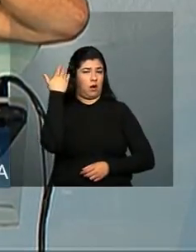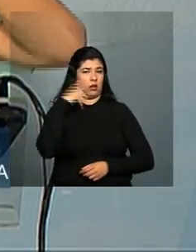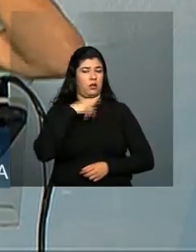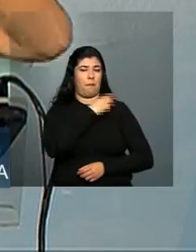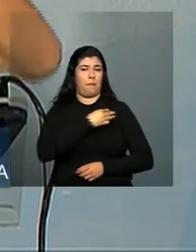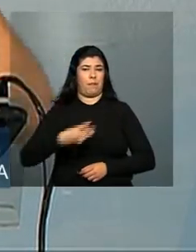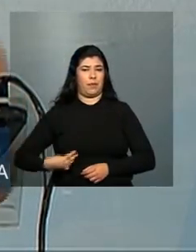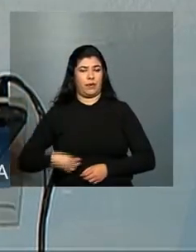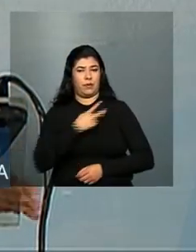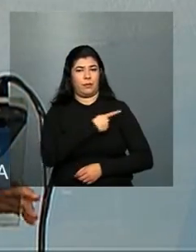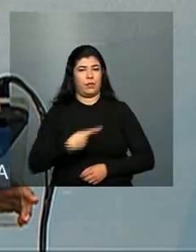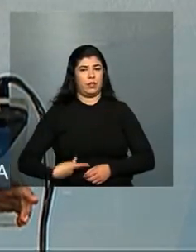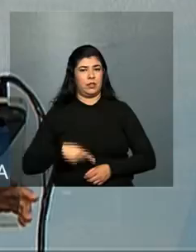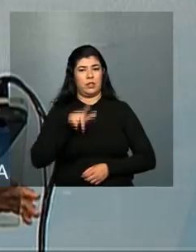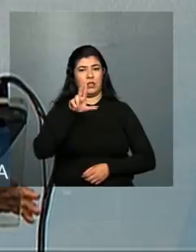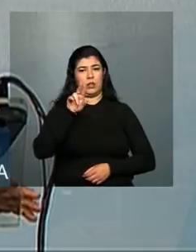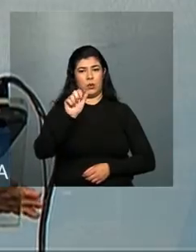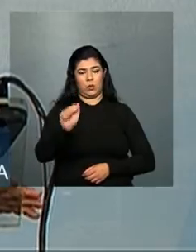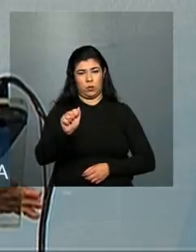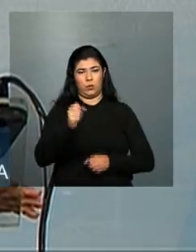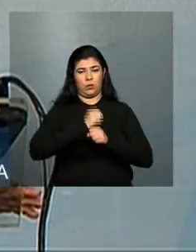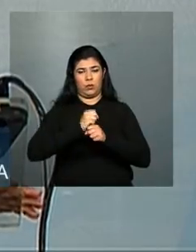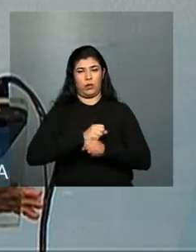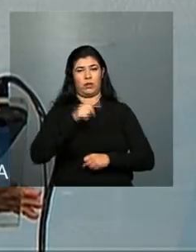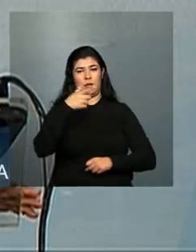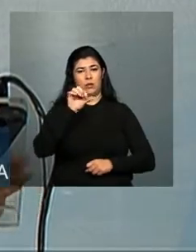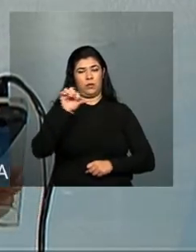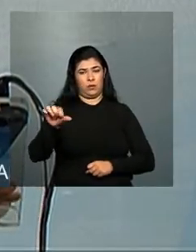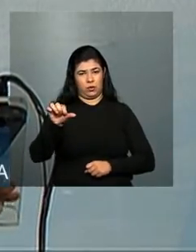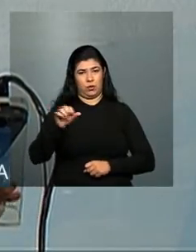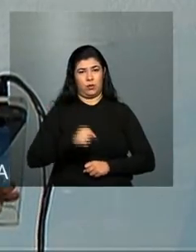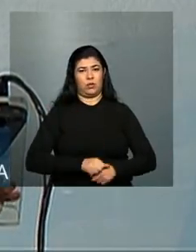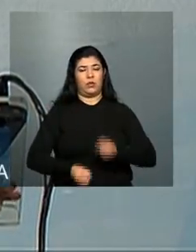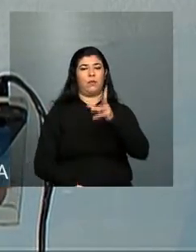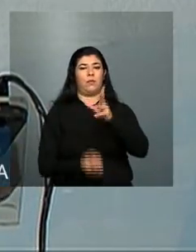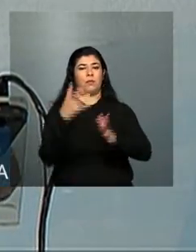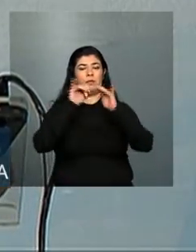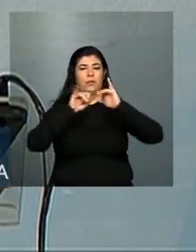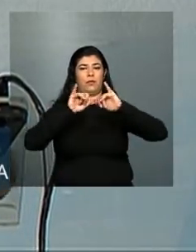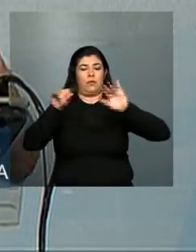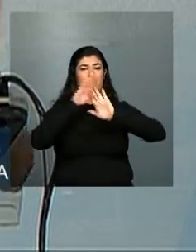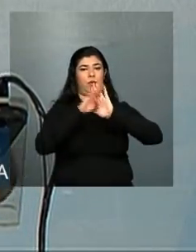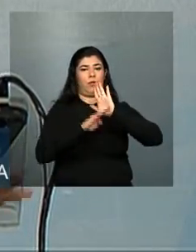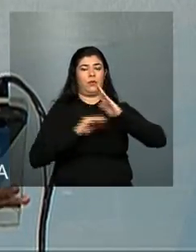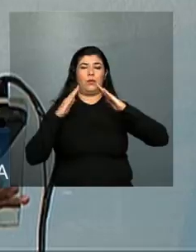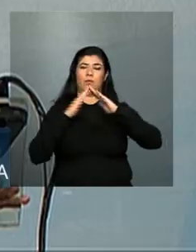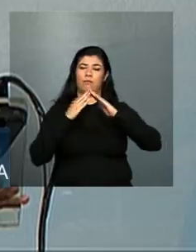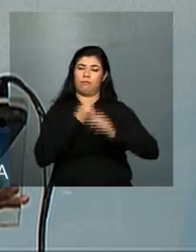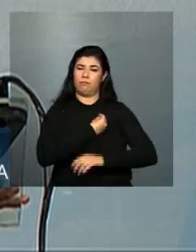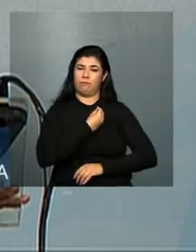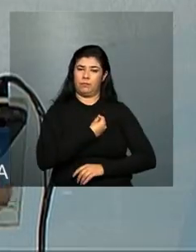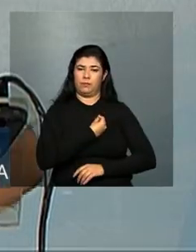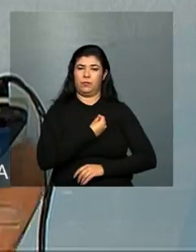Lula em 2009. Nós lançamos esse programa. Então, ao